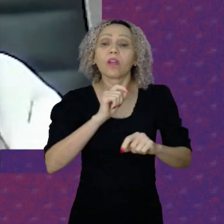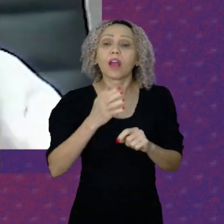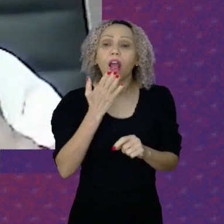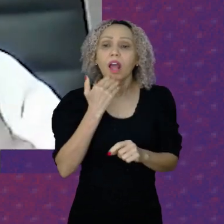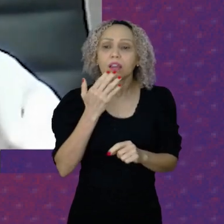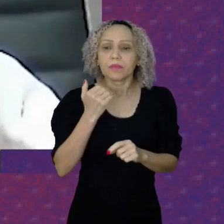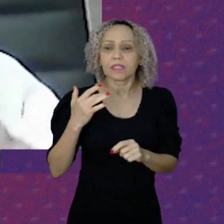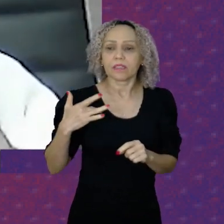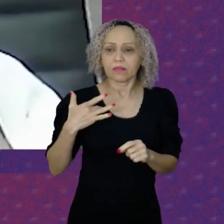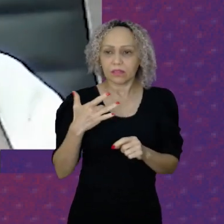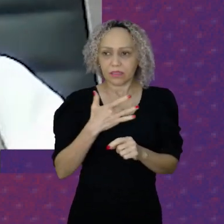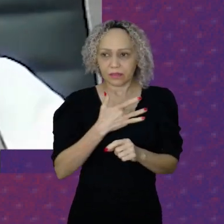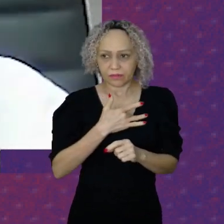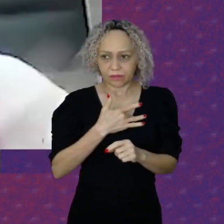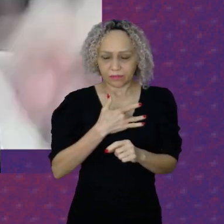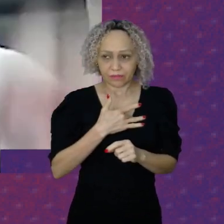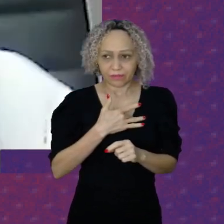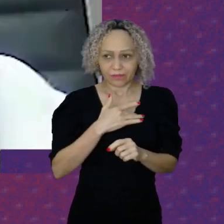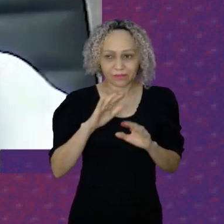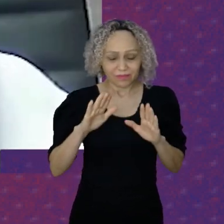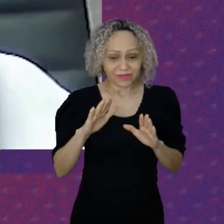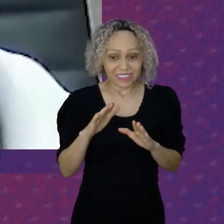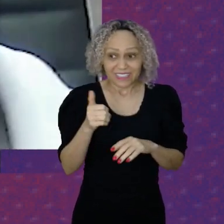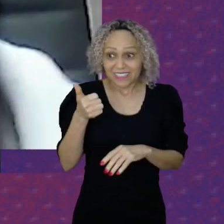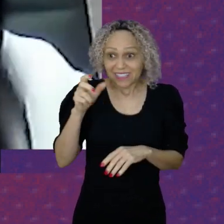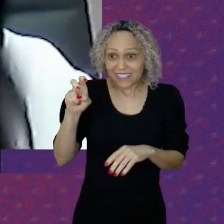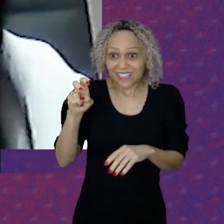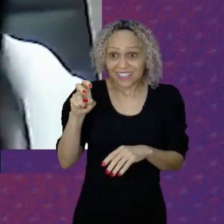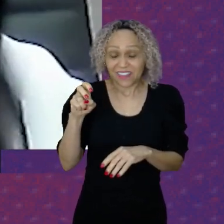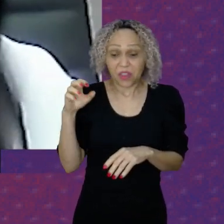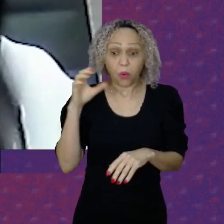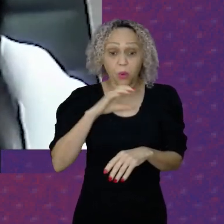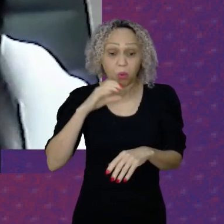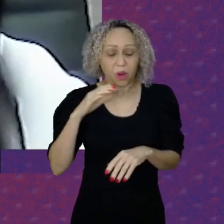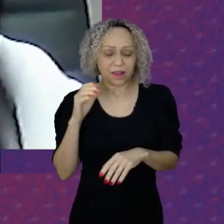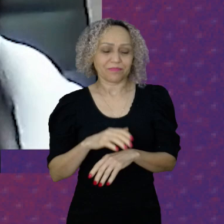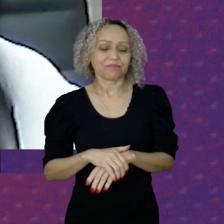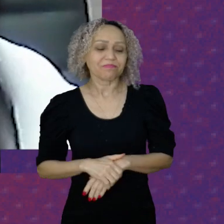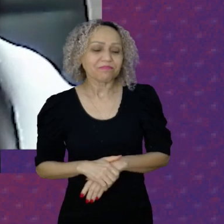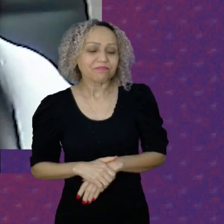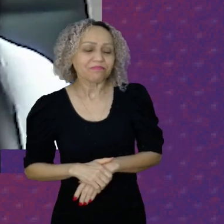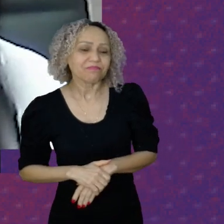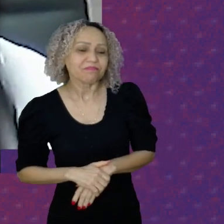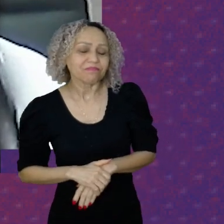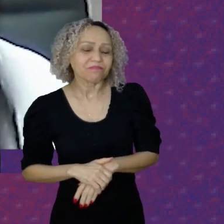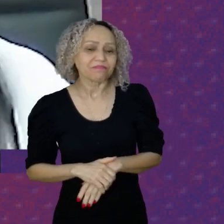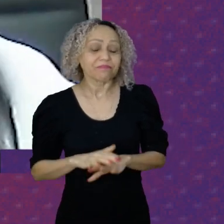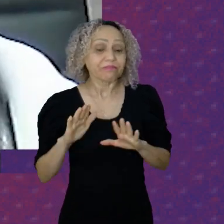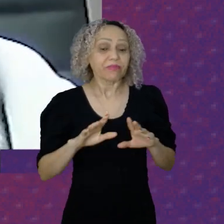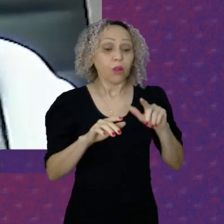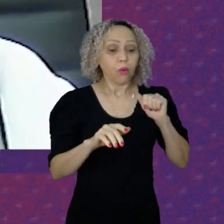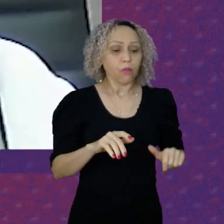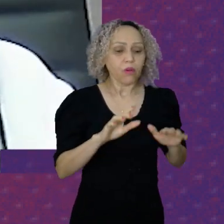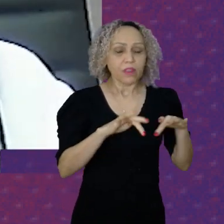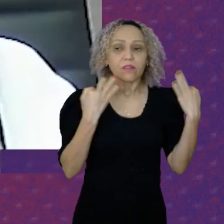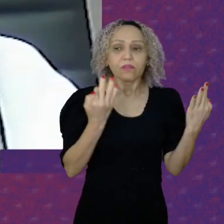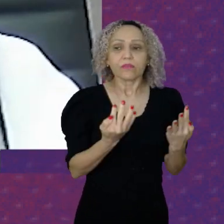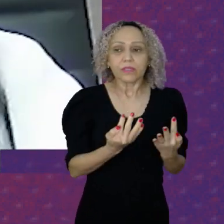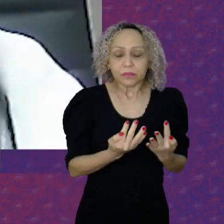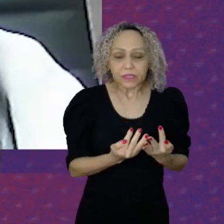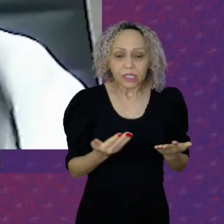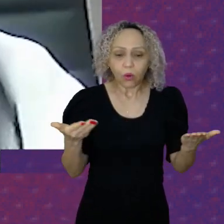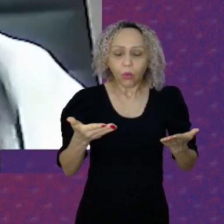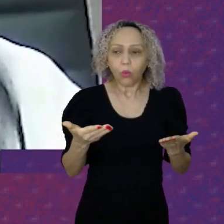alimentação. Bom, eu estou em 15 minutos, vou correr para dar tempo. O Bolsa Família,